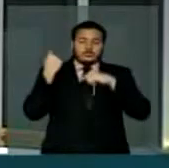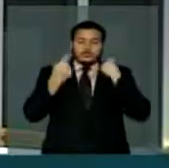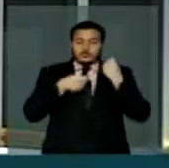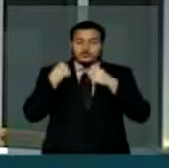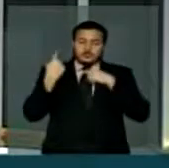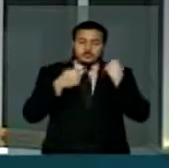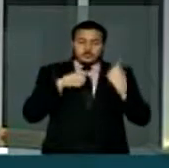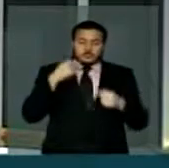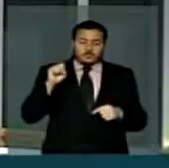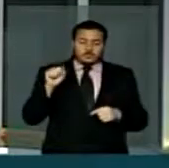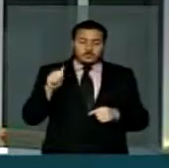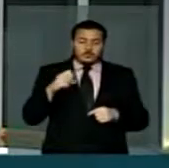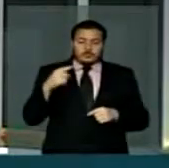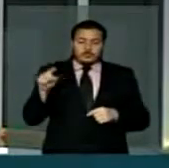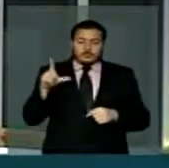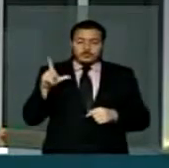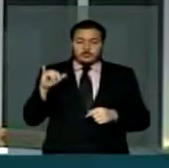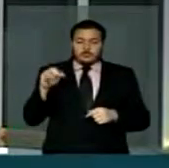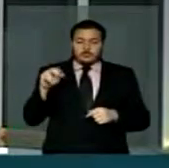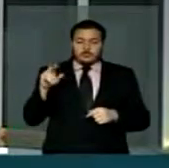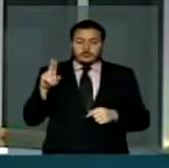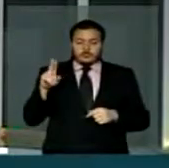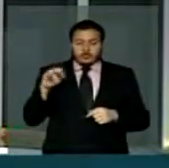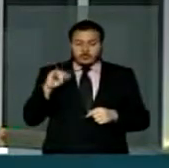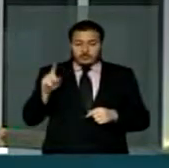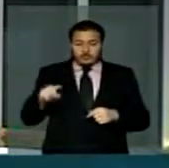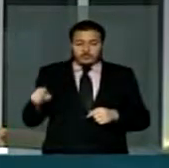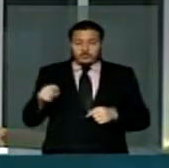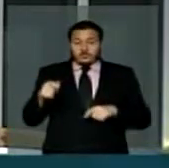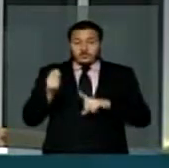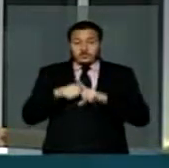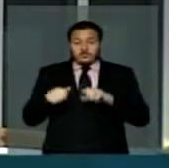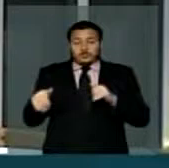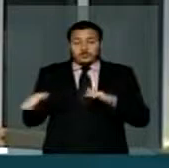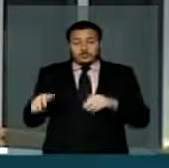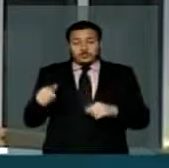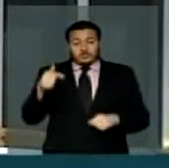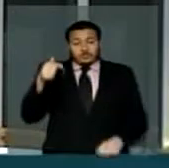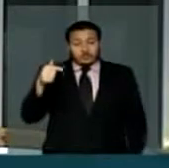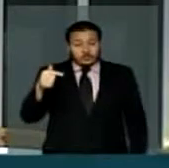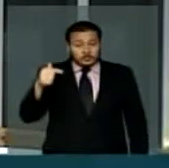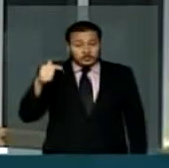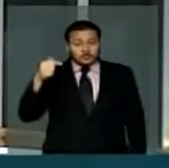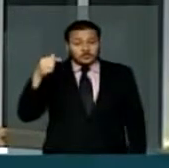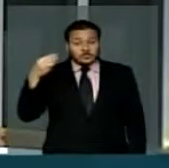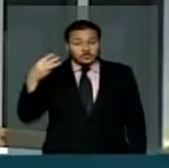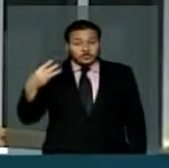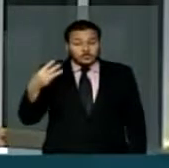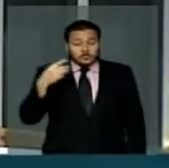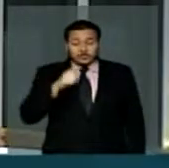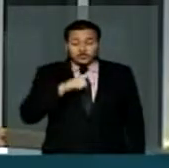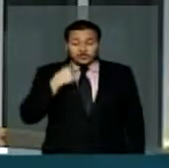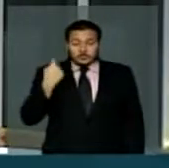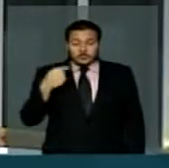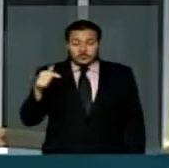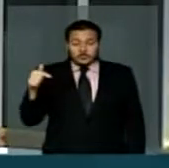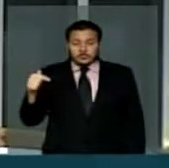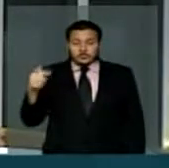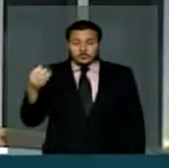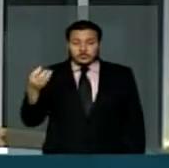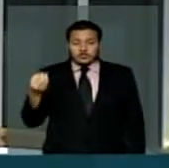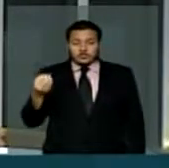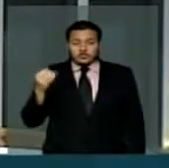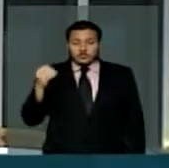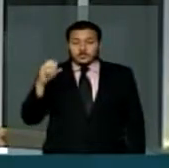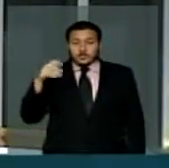mês de setembro. Foram 73 mortos, 2 mulheres, 70 homens e uma